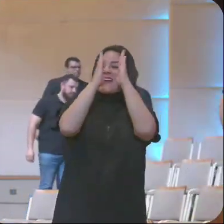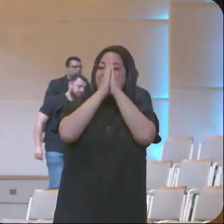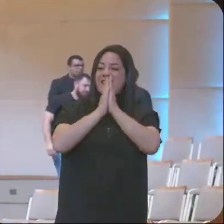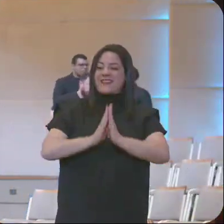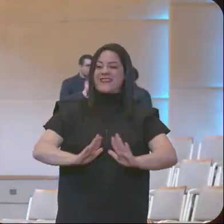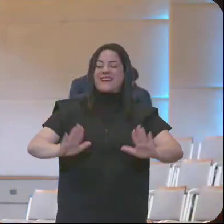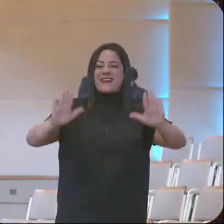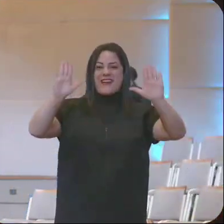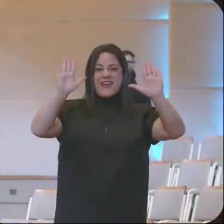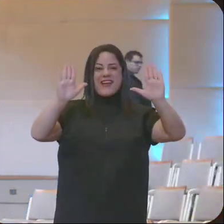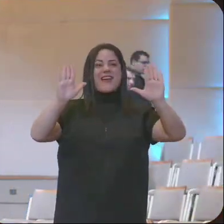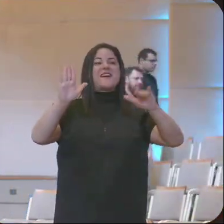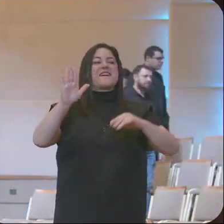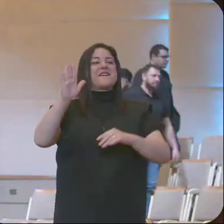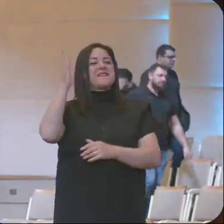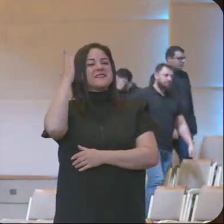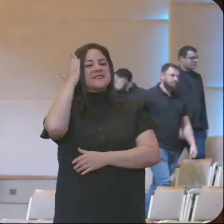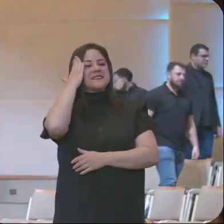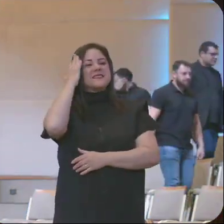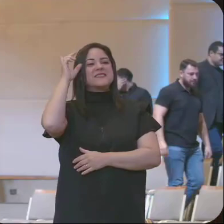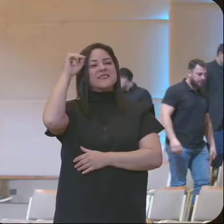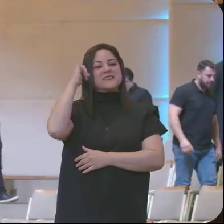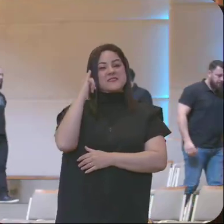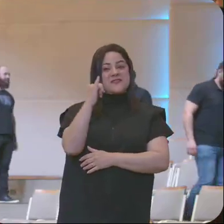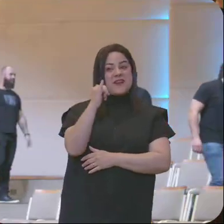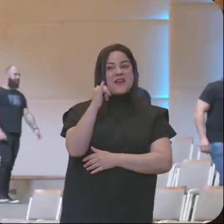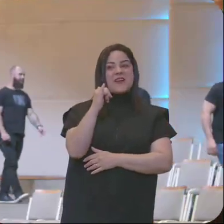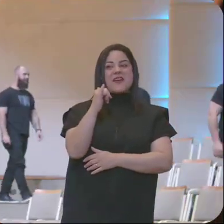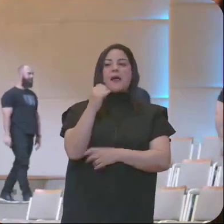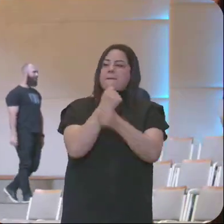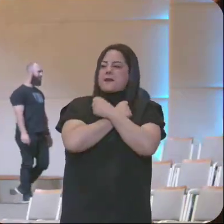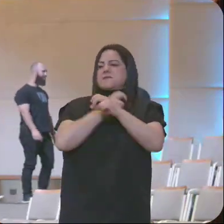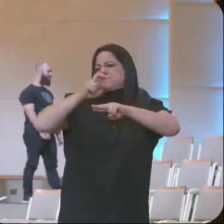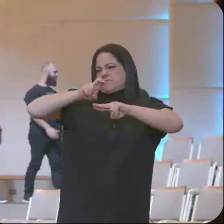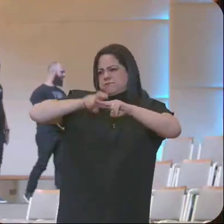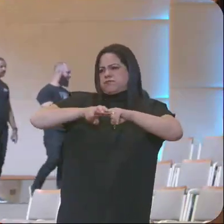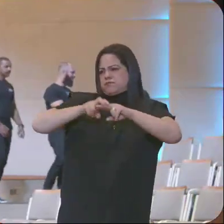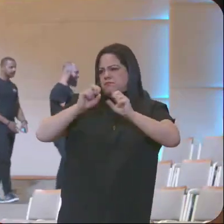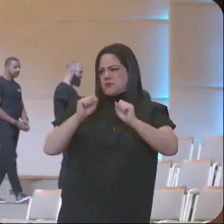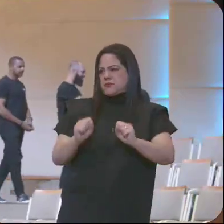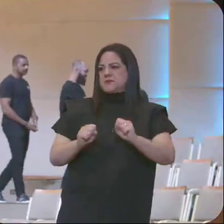para ouvir a voz dEle. E assim que você der o abraço, você pode sentar.